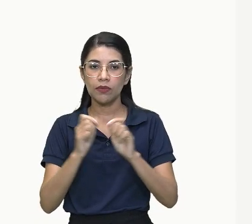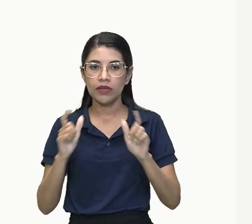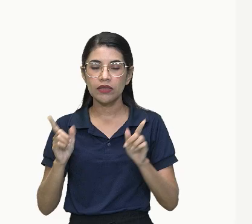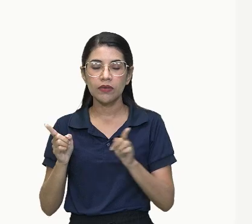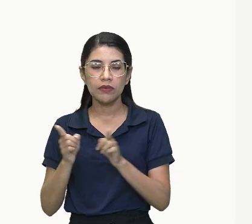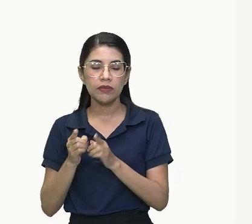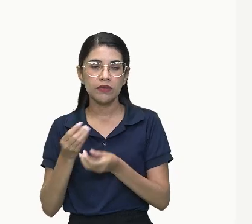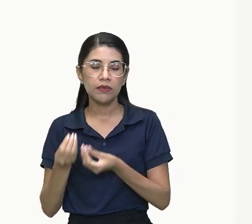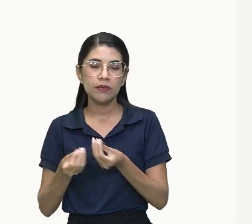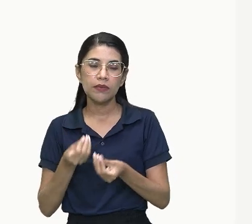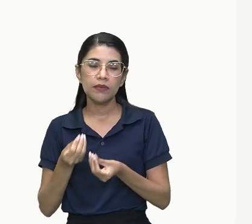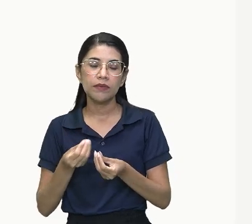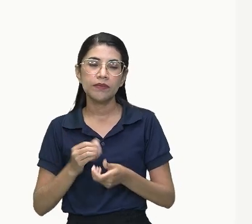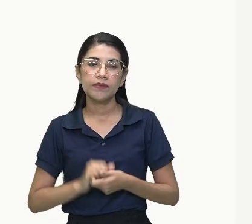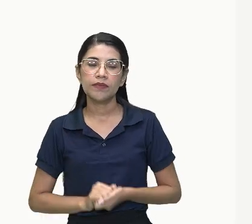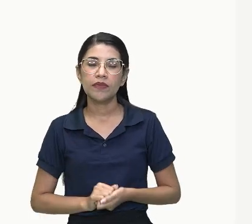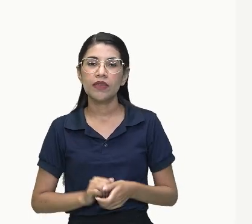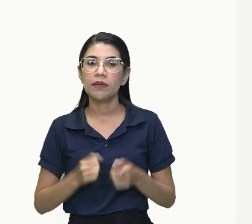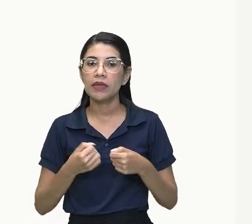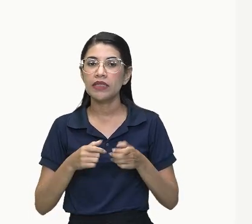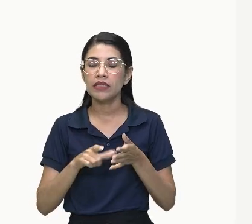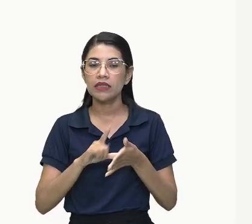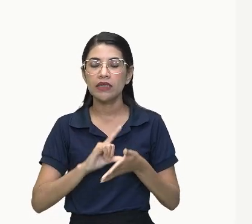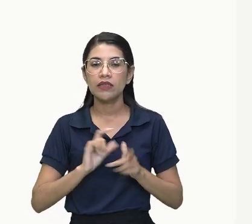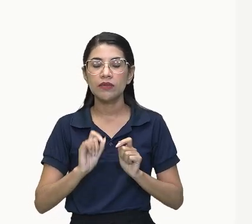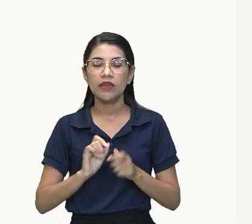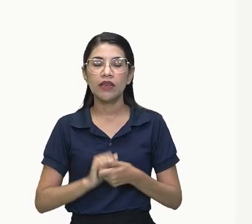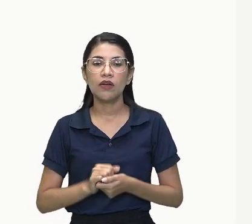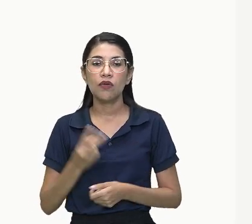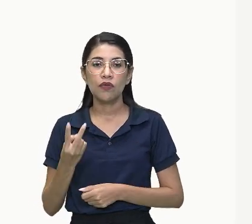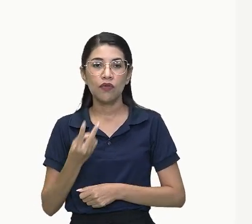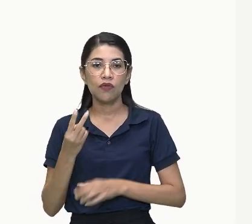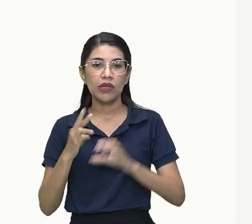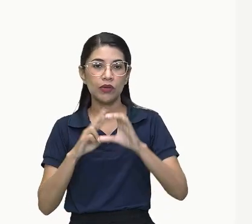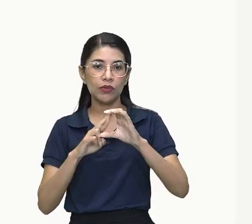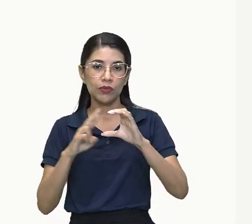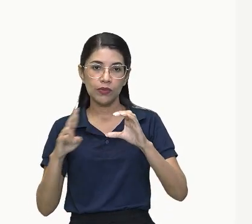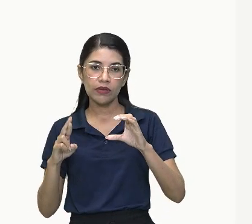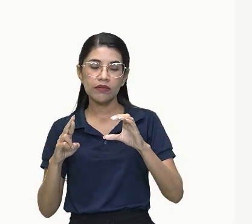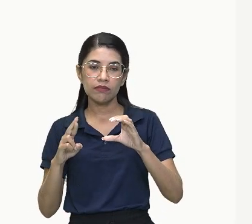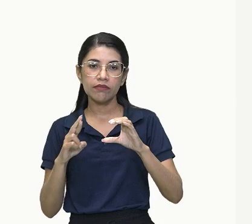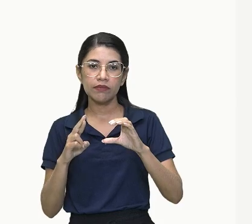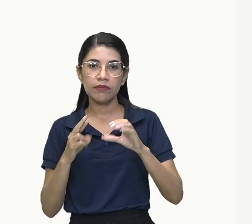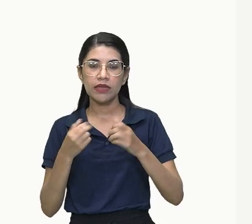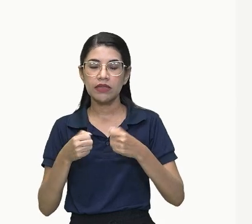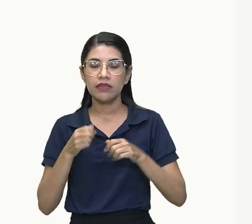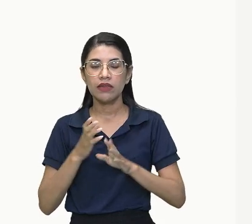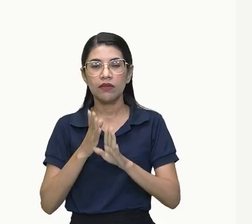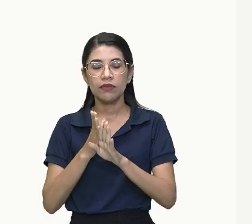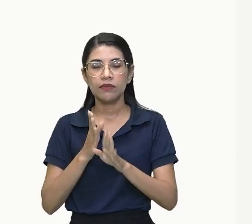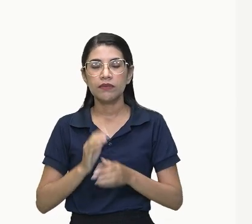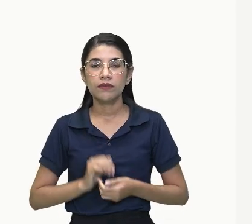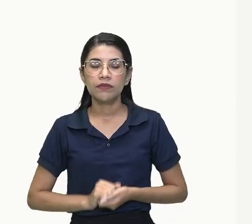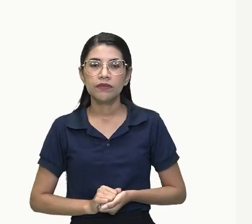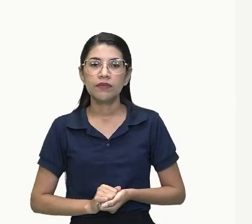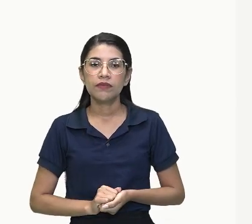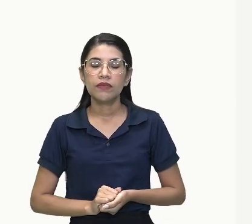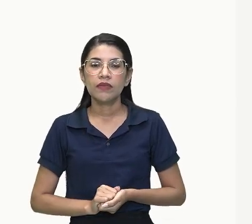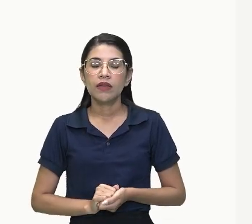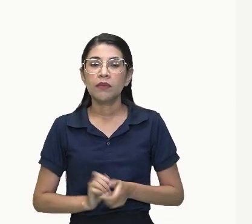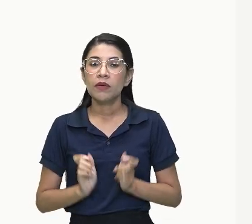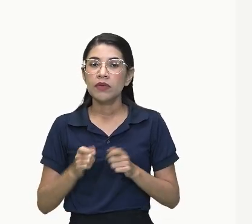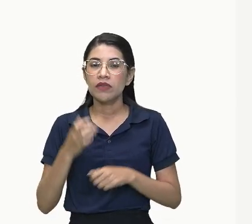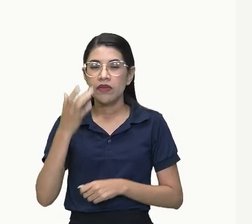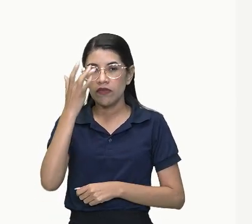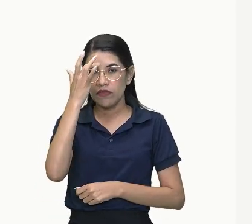reduzida? Porque a gente precisa o quê? Da medida do raio, né? A gente precisa da medida do raio e fica mais